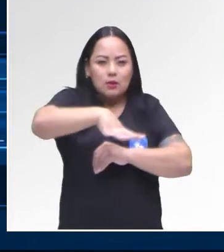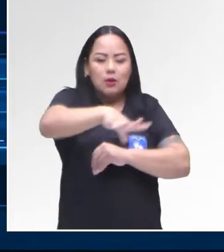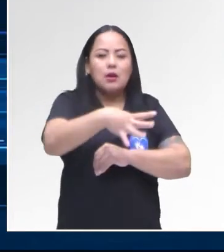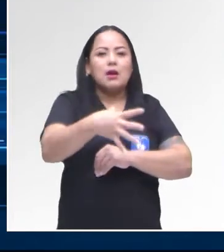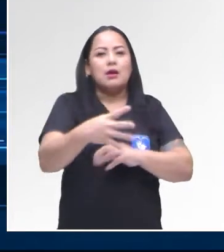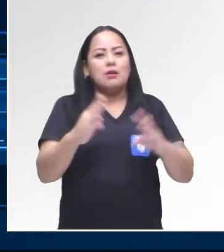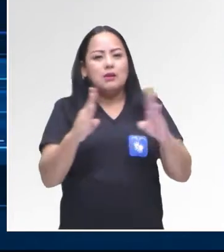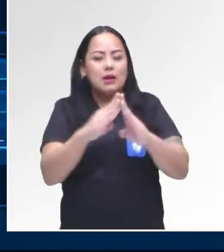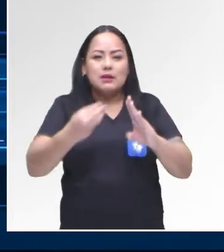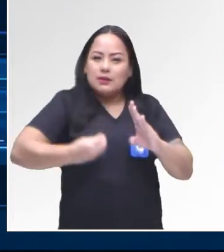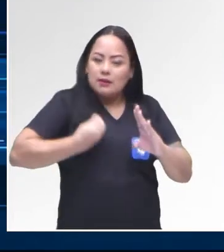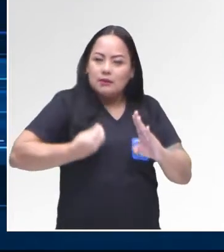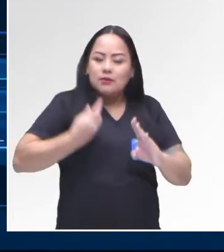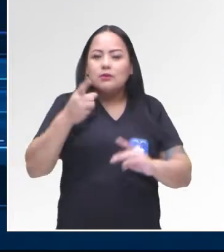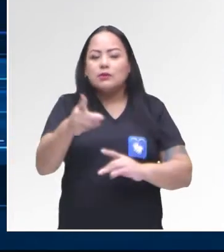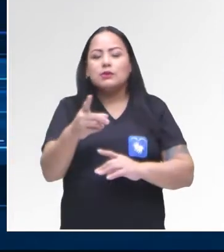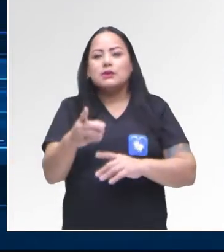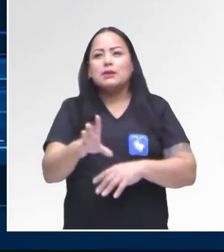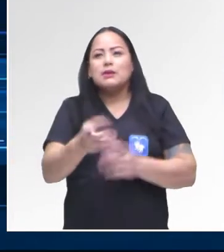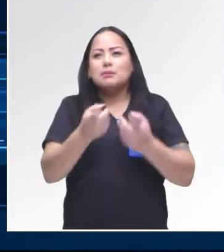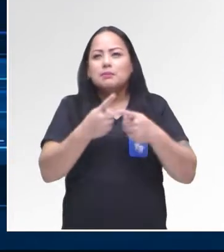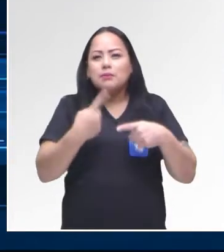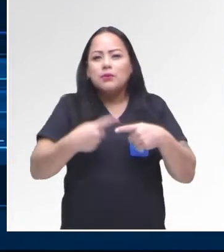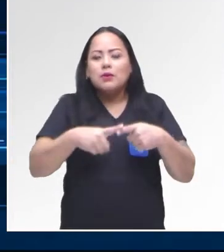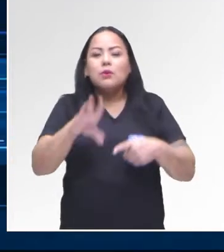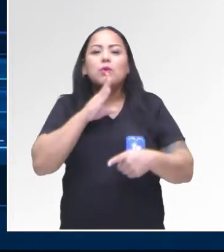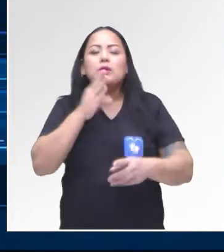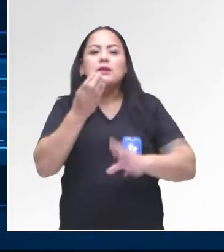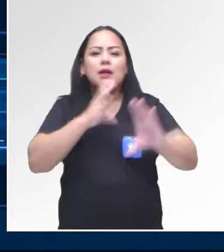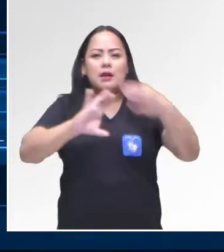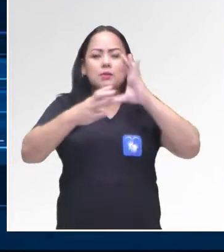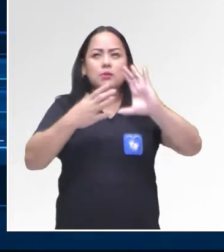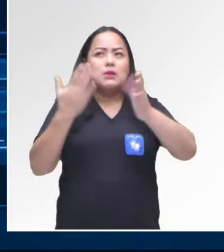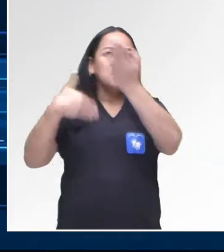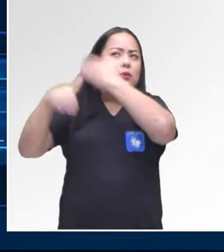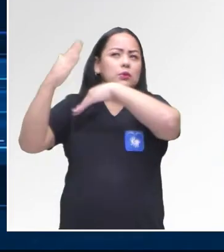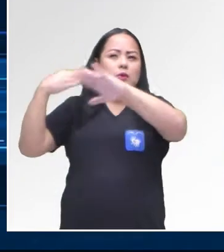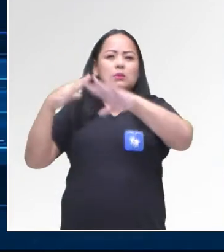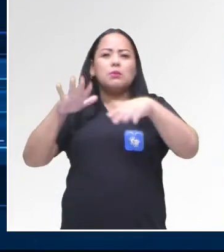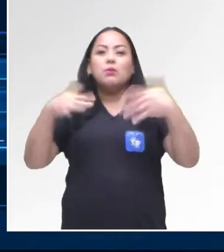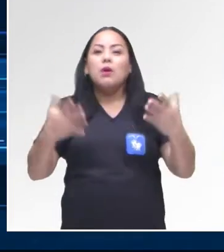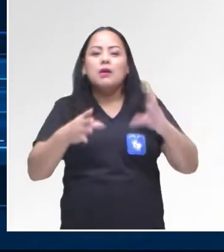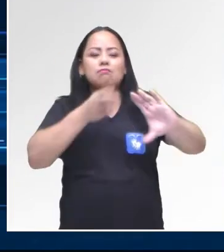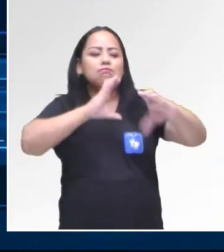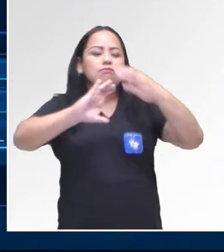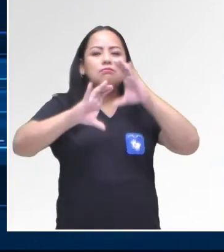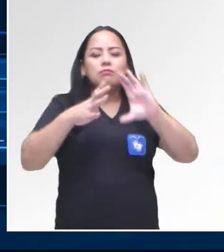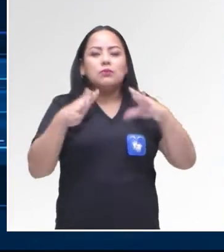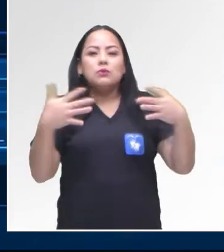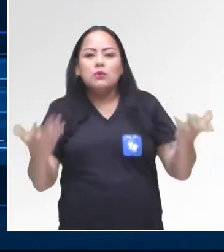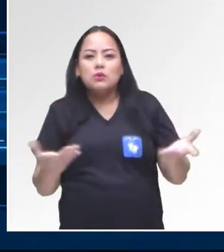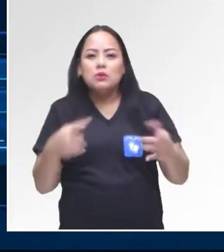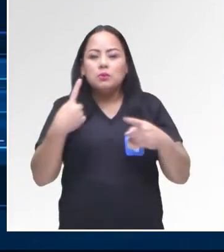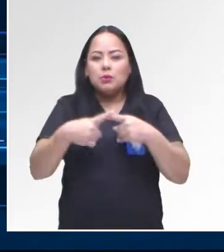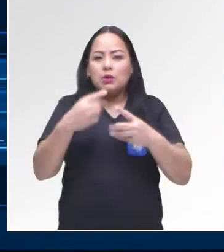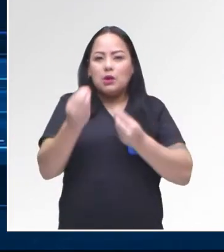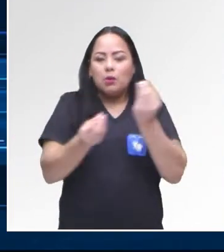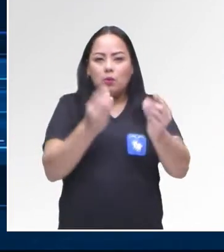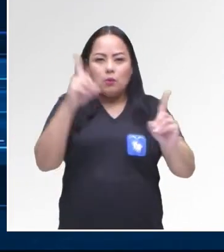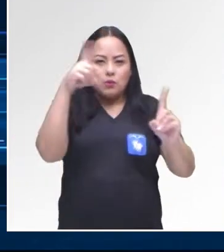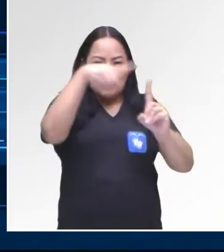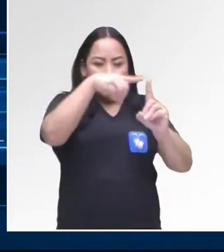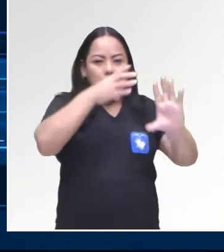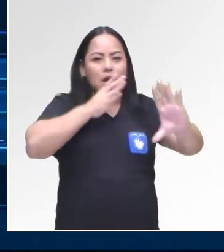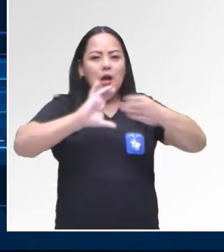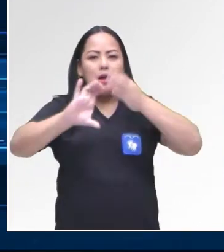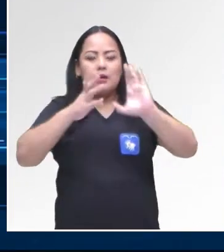mora, para saber aquelas que eram cantadas em outros tempos. Porque elas são, sim, um tipo de canção popular,